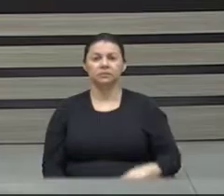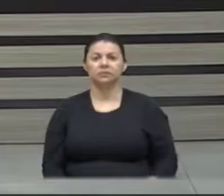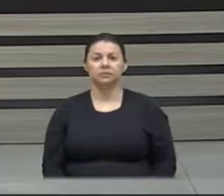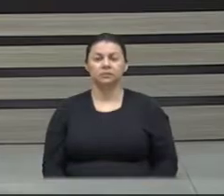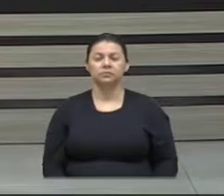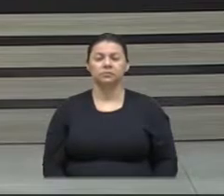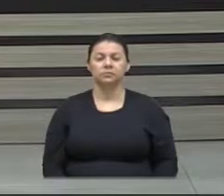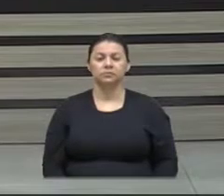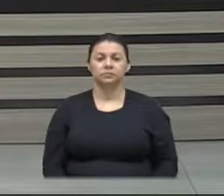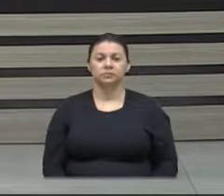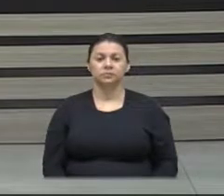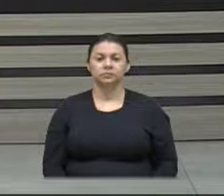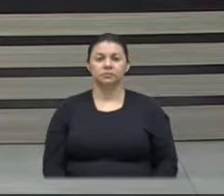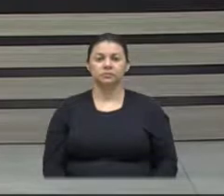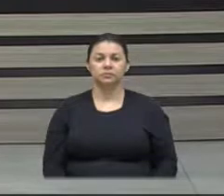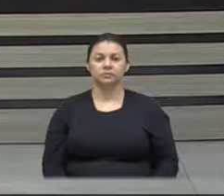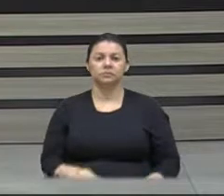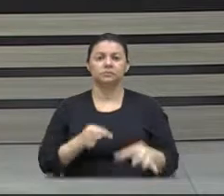semana